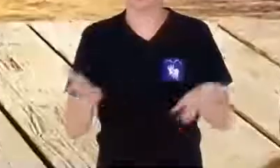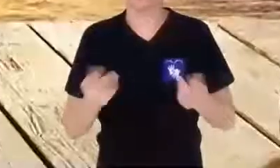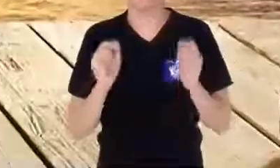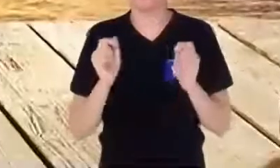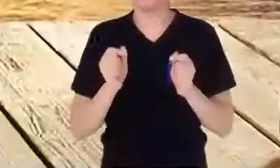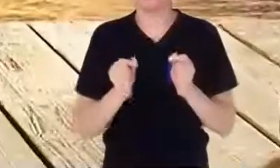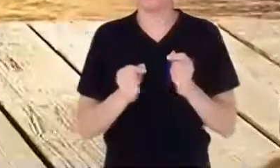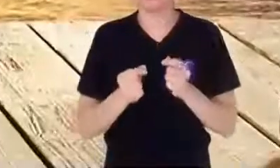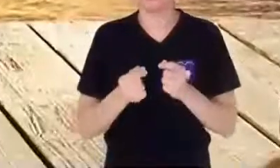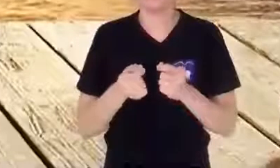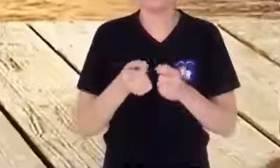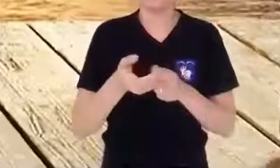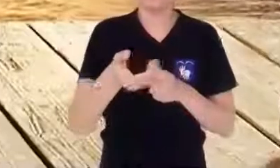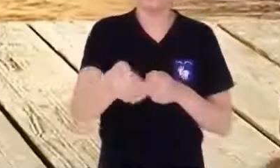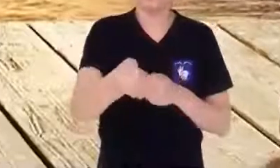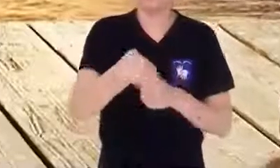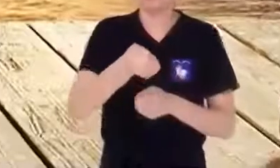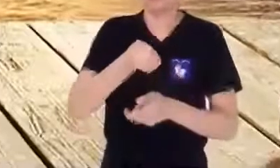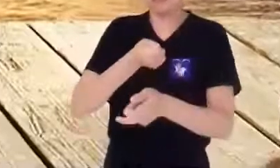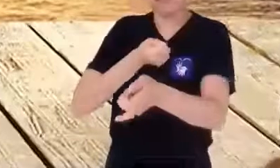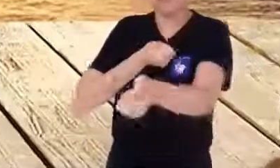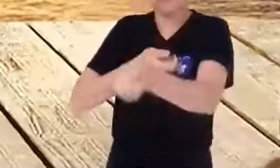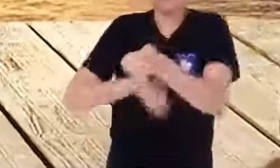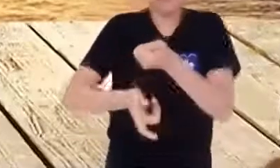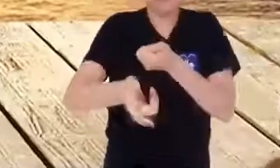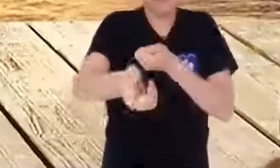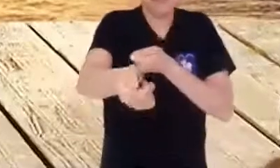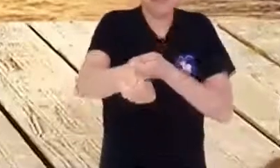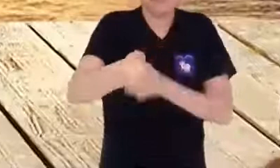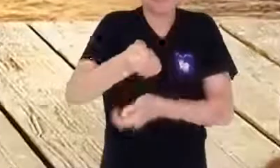da frente para trás. Puxa.